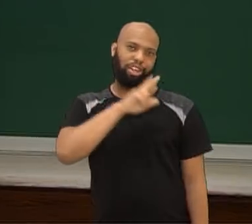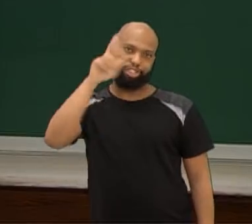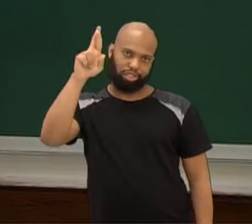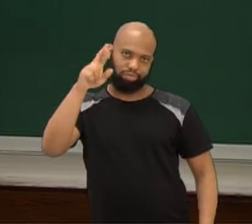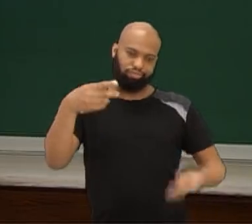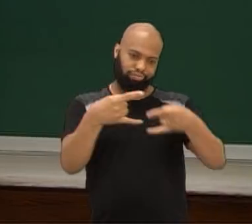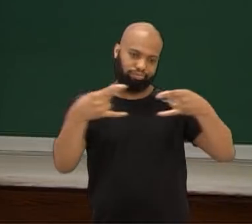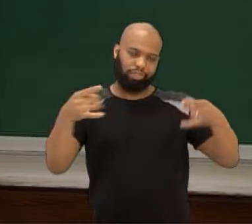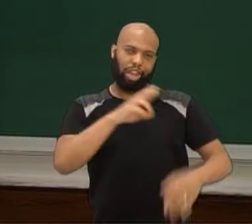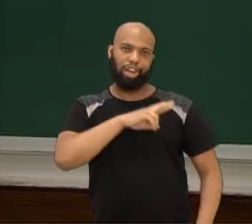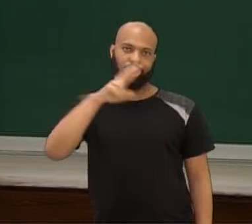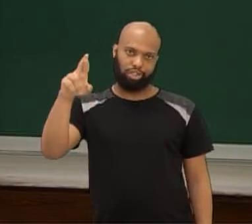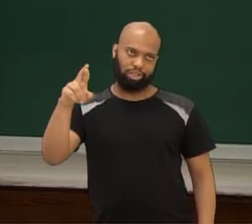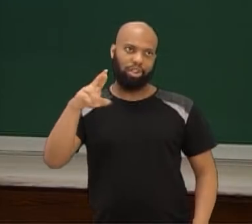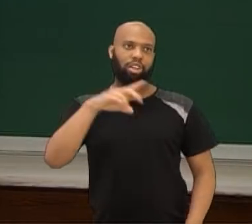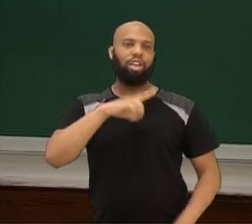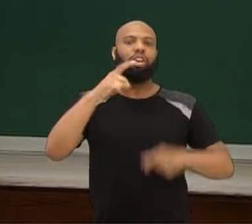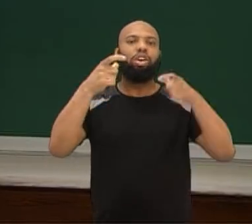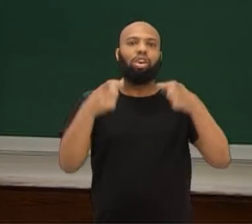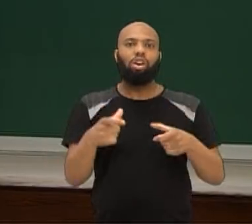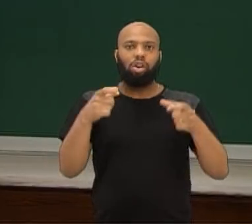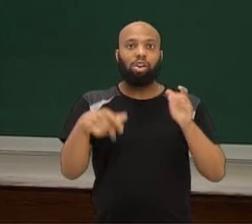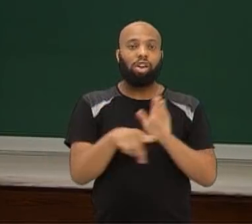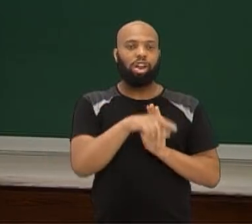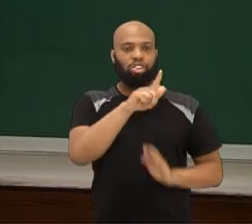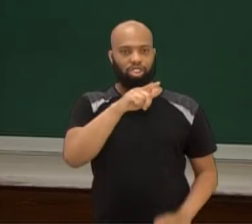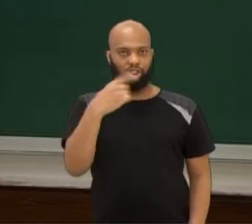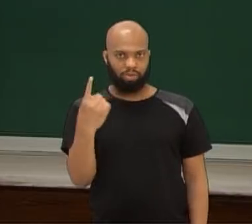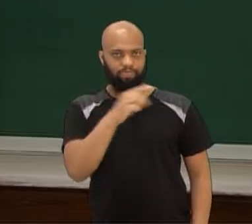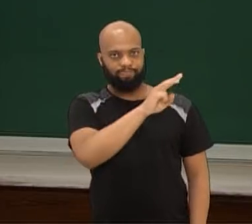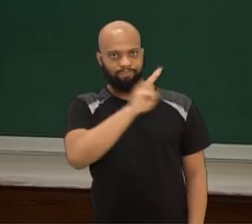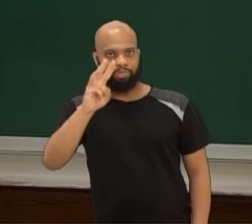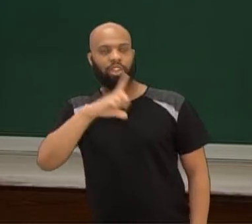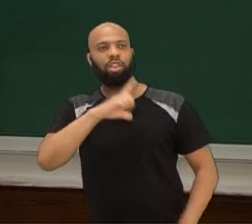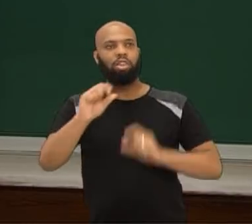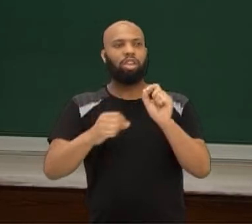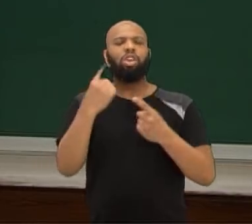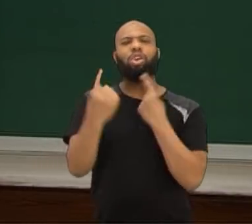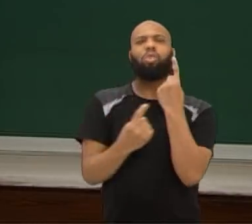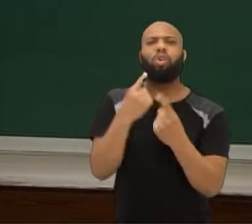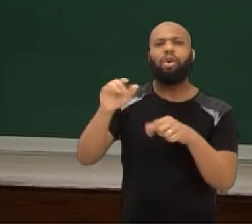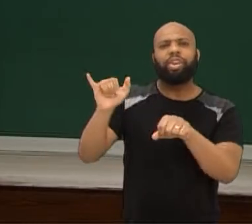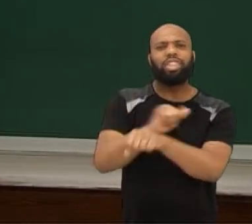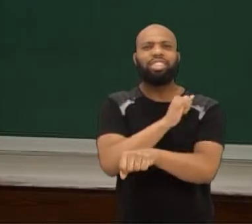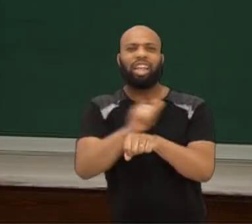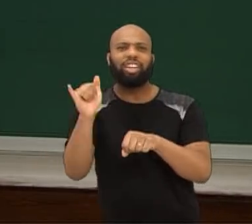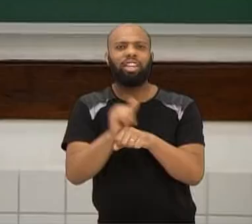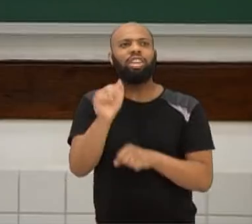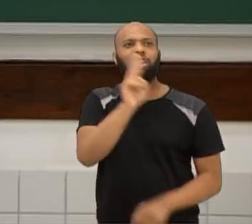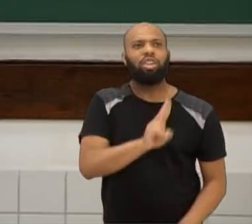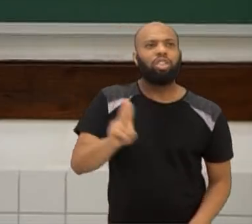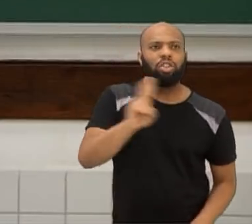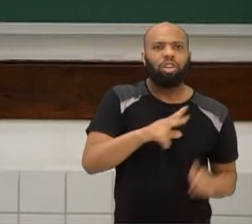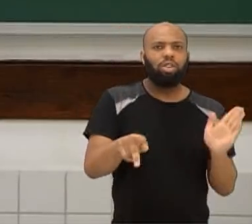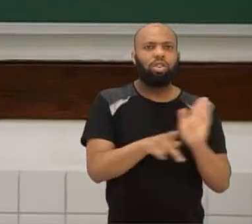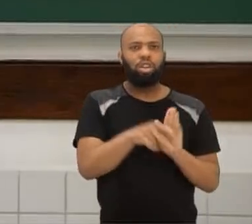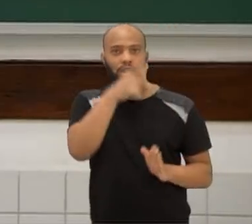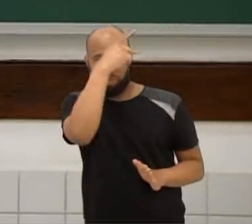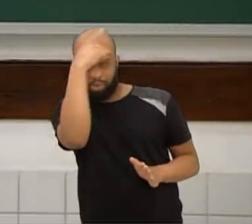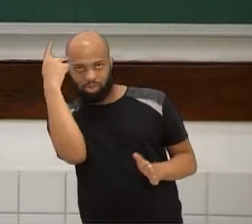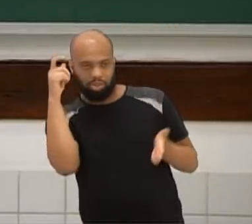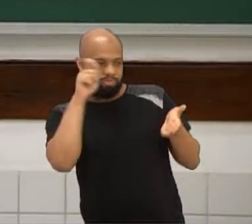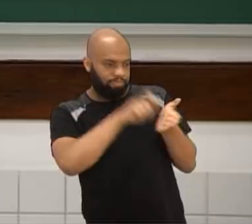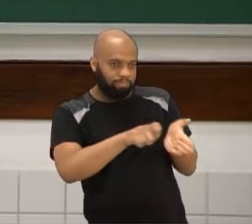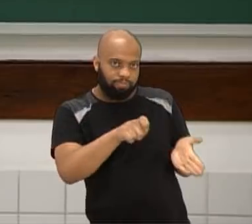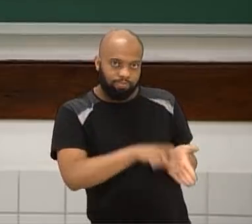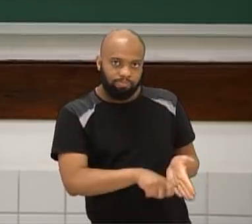notícia saiu lá no canal do G1. E eu tenho, qual foi a estratégia utilizada pelo locutor?